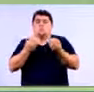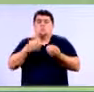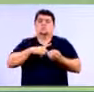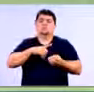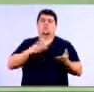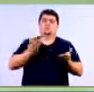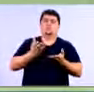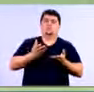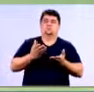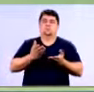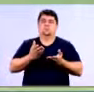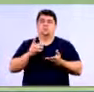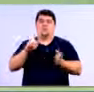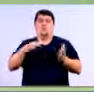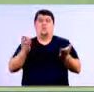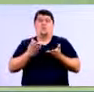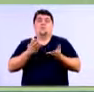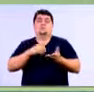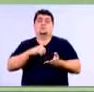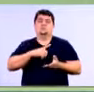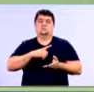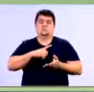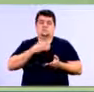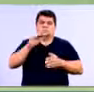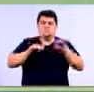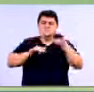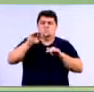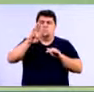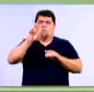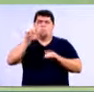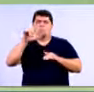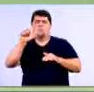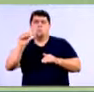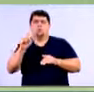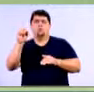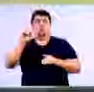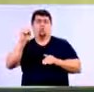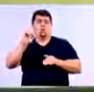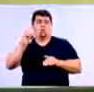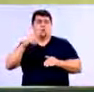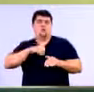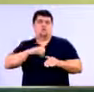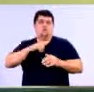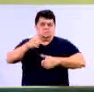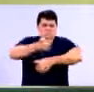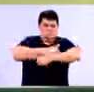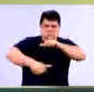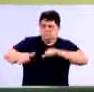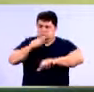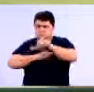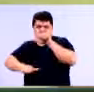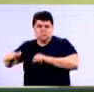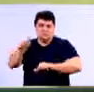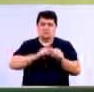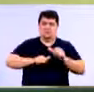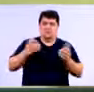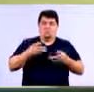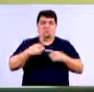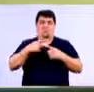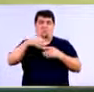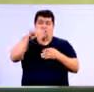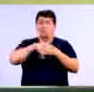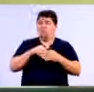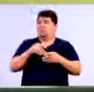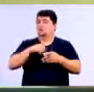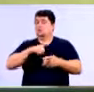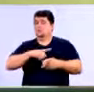hoje? Pois é, hoje a gente está tendo aí oscilações na bolsa, no dólar, tudo mudando essa semana, né? Esse período eleitoral é um período